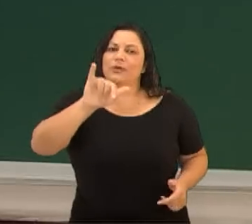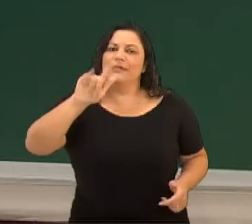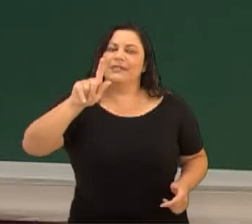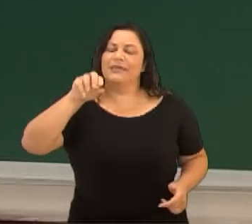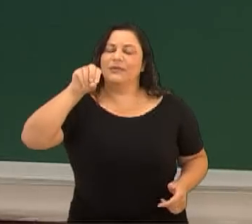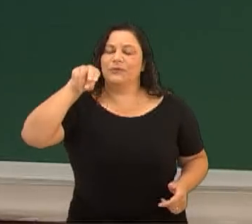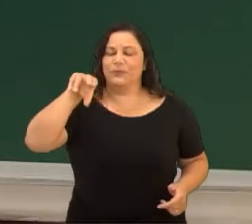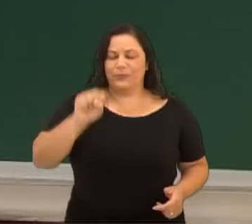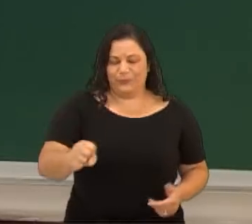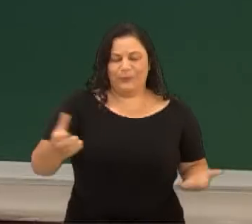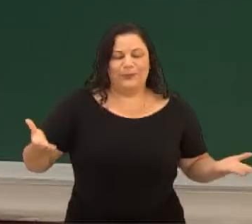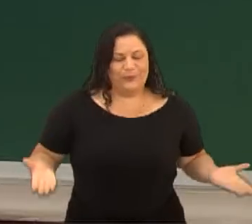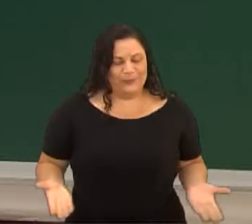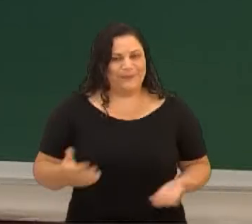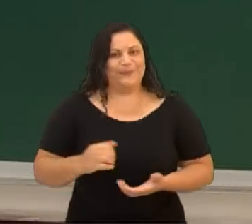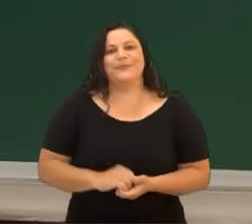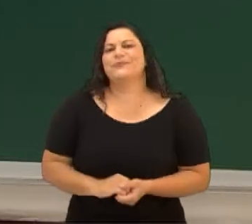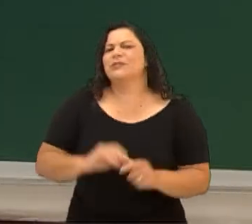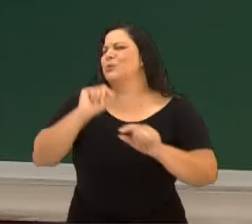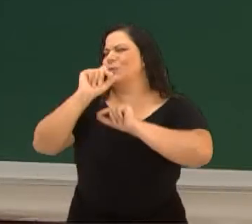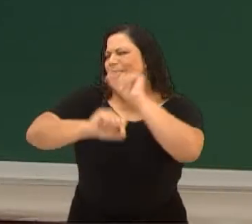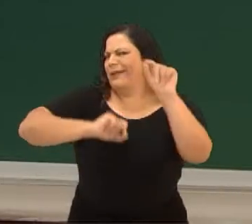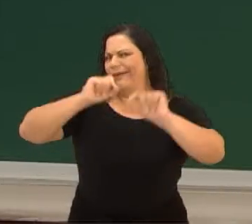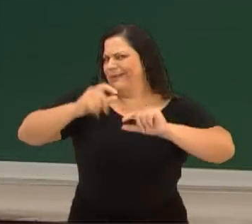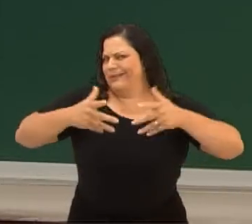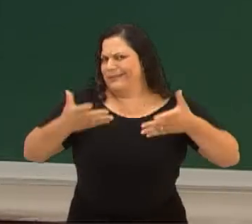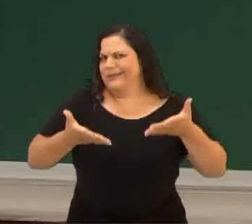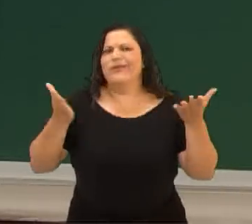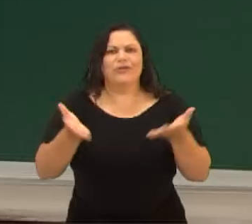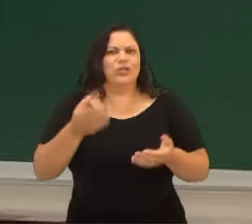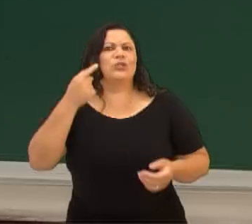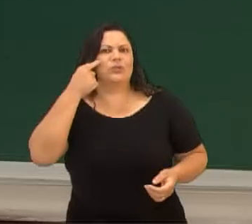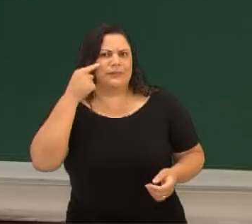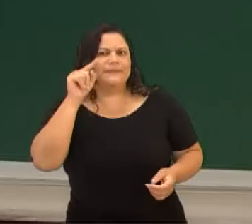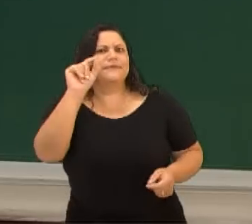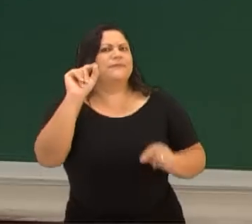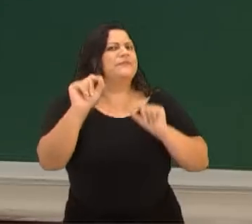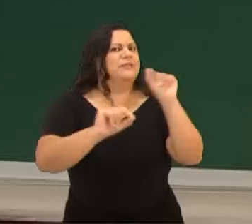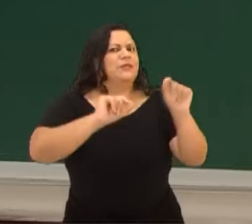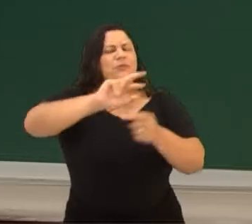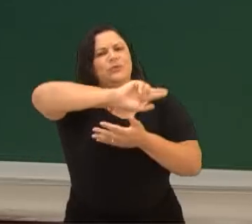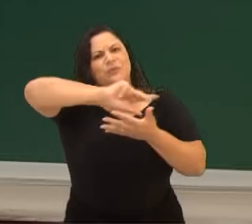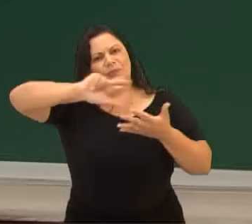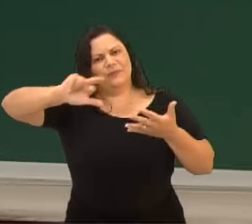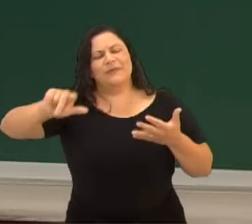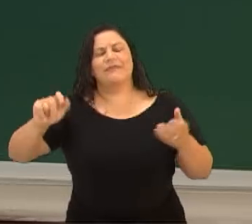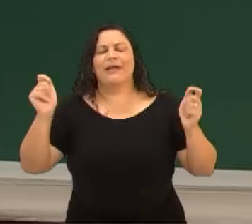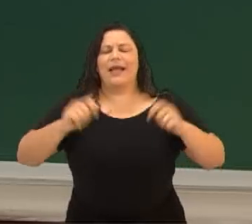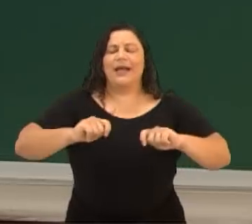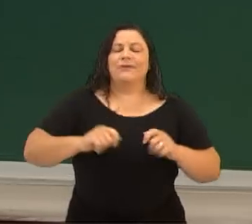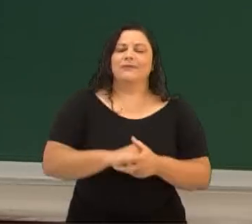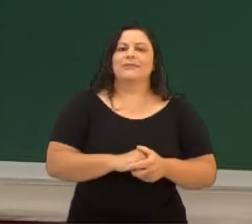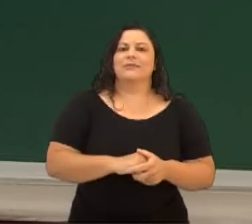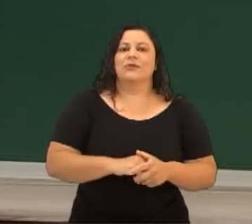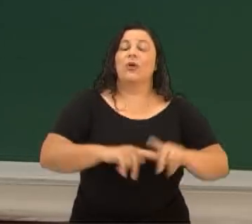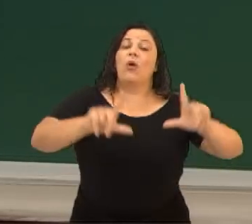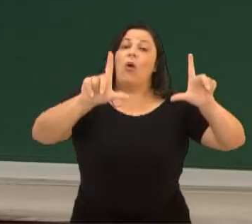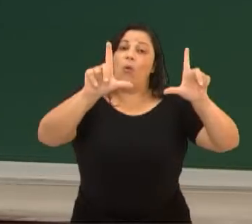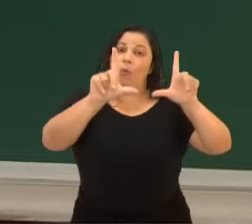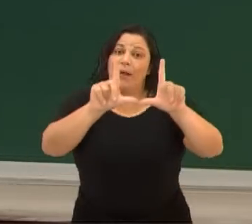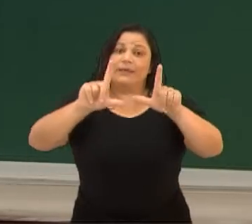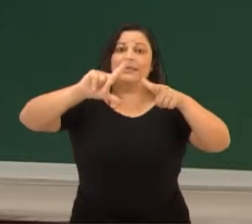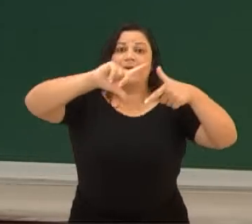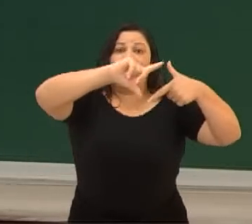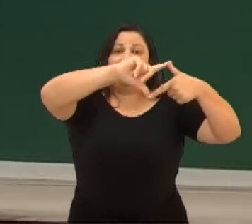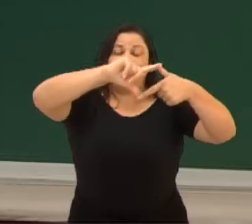queridos. Então, quem que são os polígonos? Nós já vimos vários polígonos, quadrado, retângulo, triângulo, e vamos